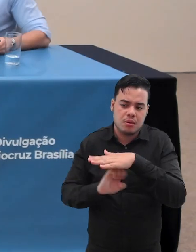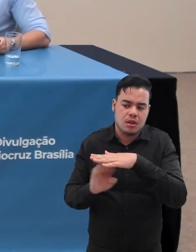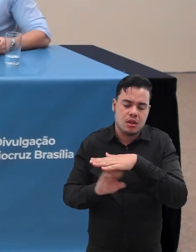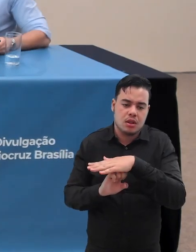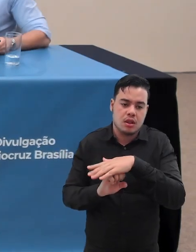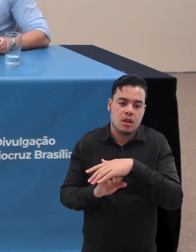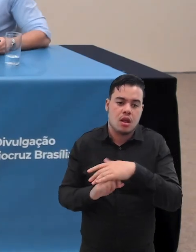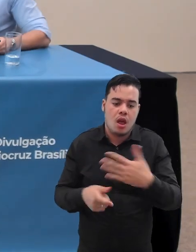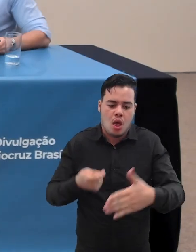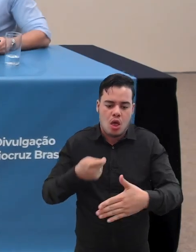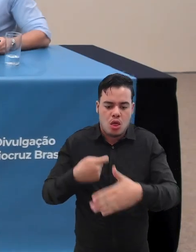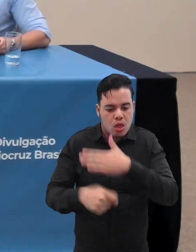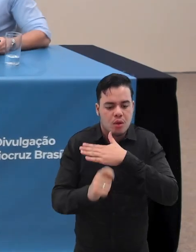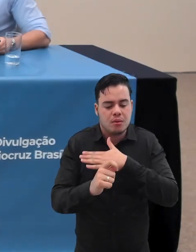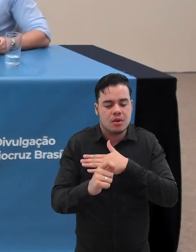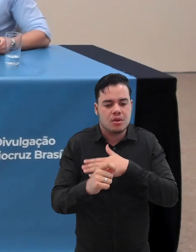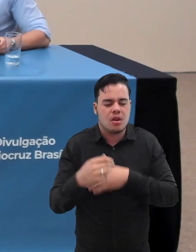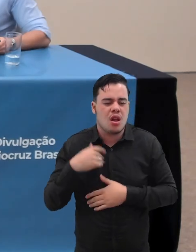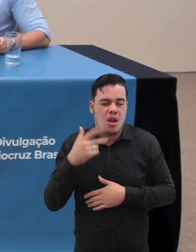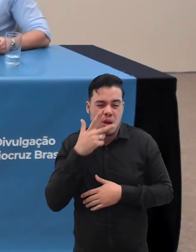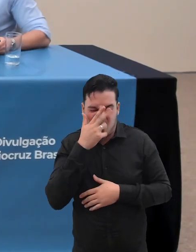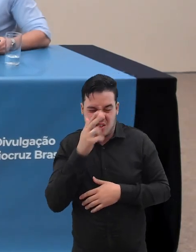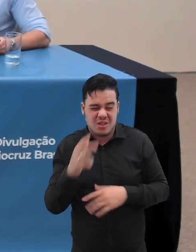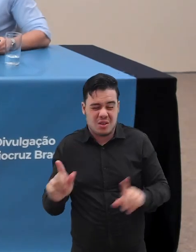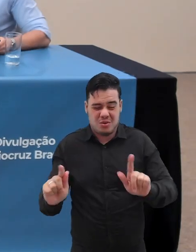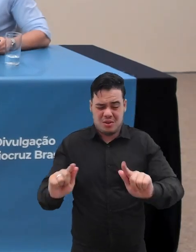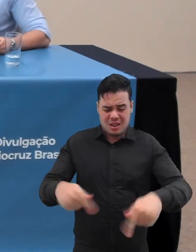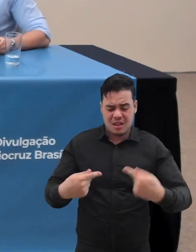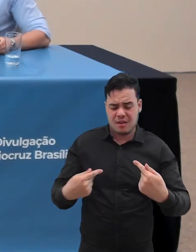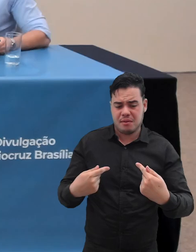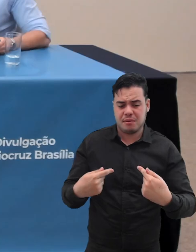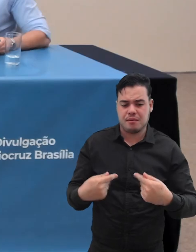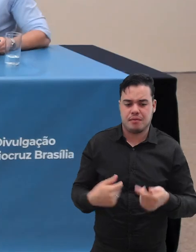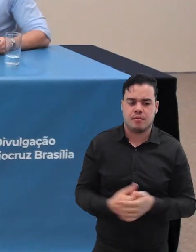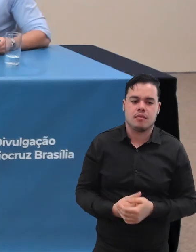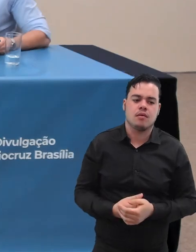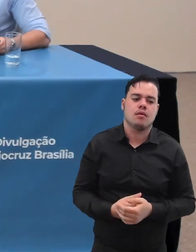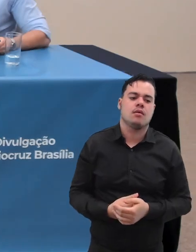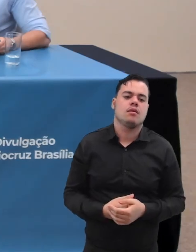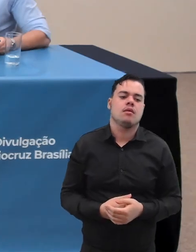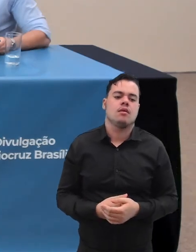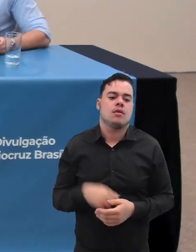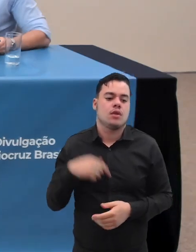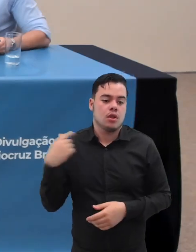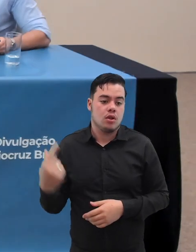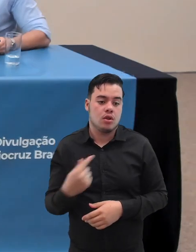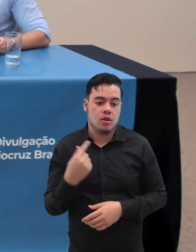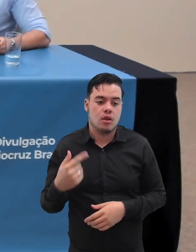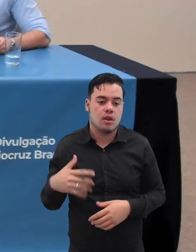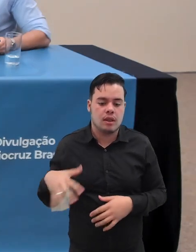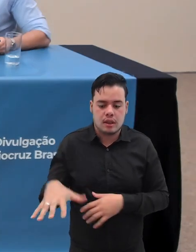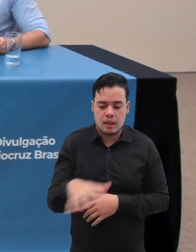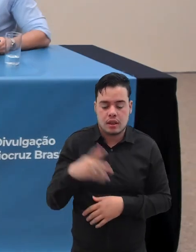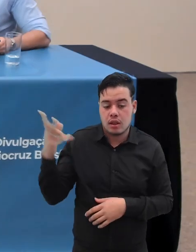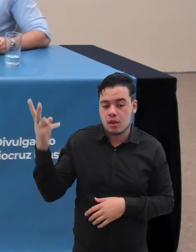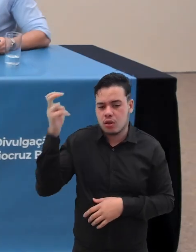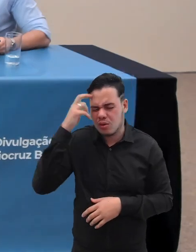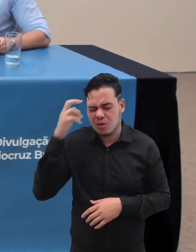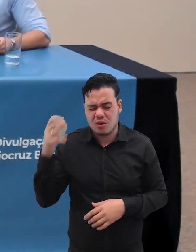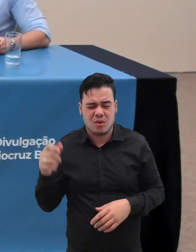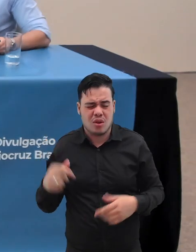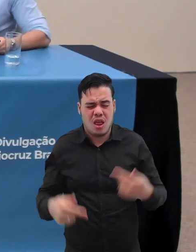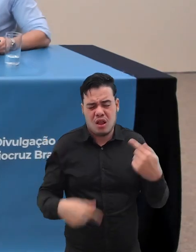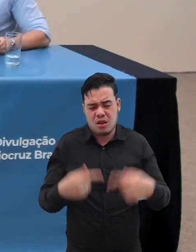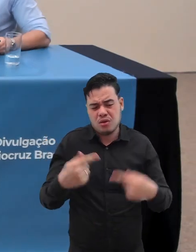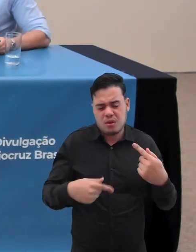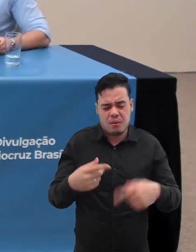Do patrocínio. Eu acho assim que esse é um desafio. Nós, no campo da cultura, discutimos muito